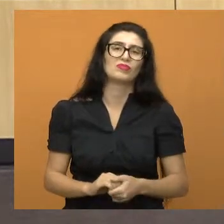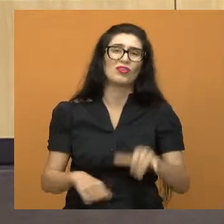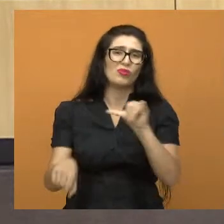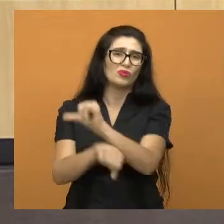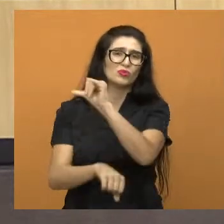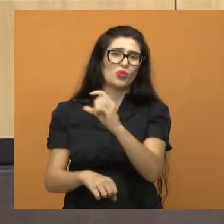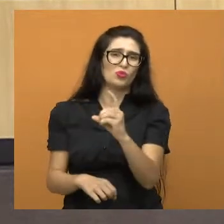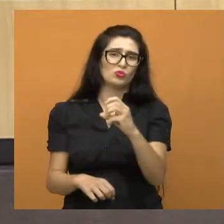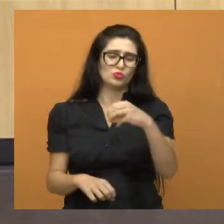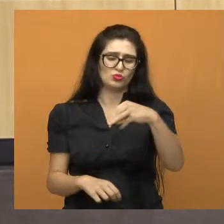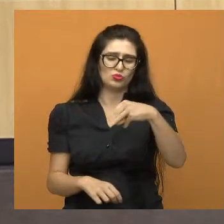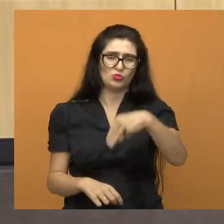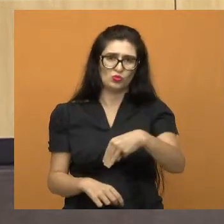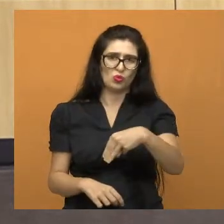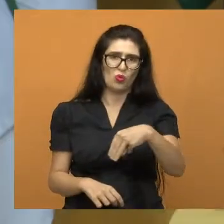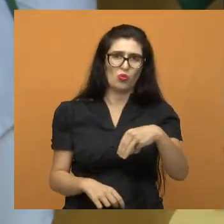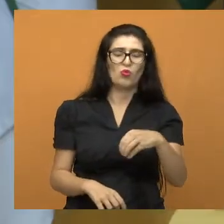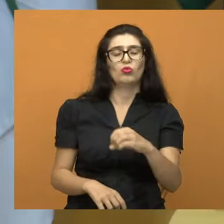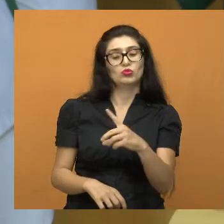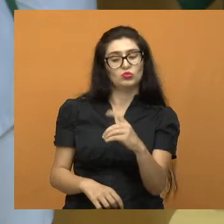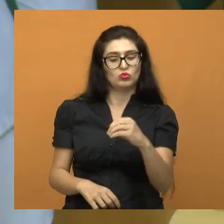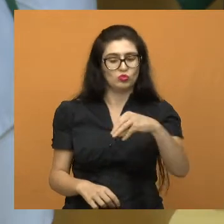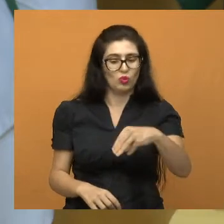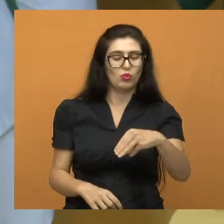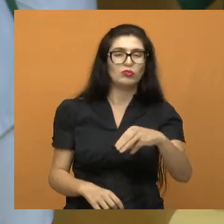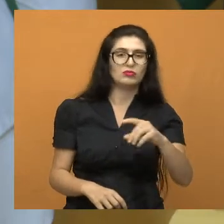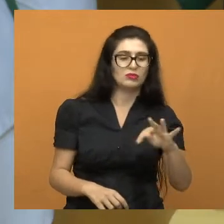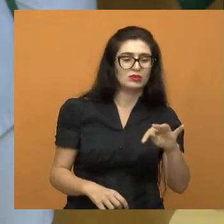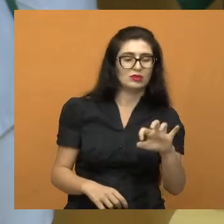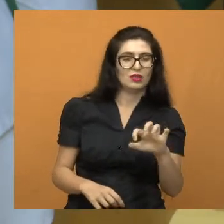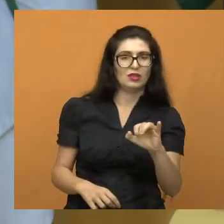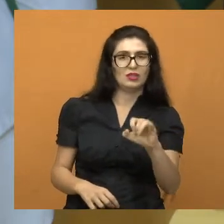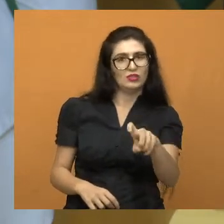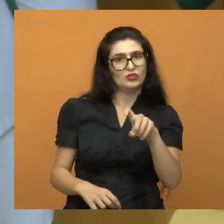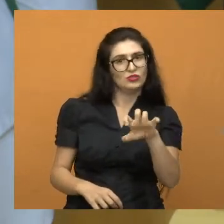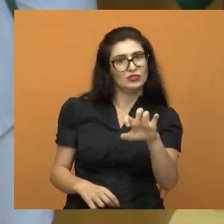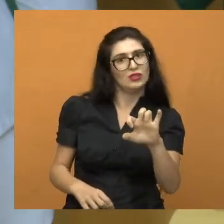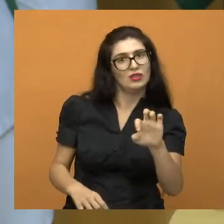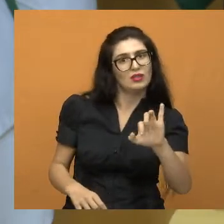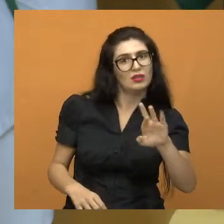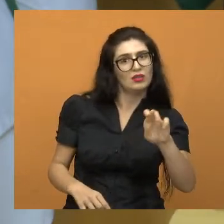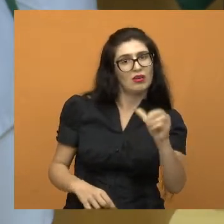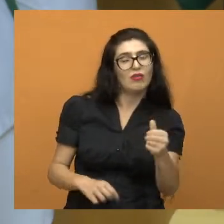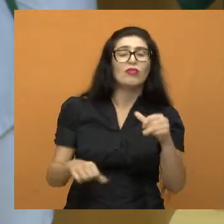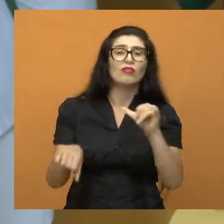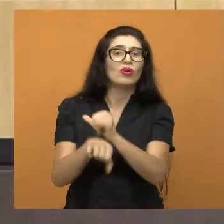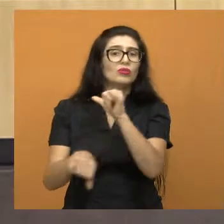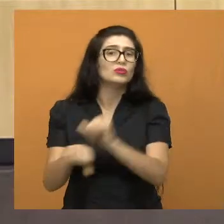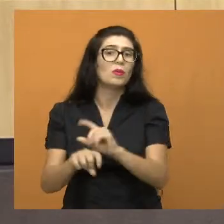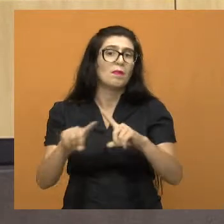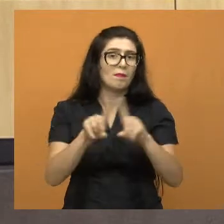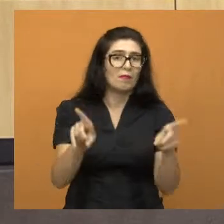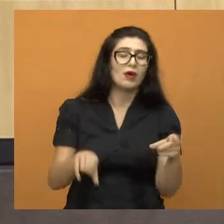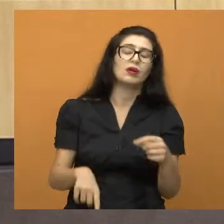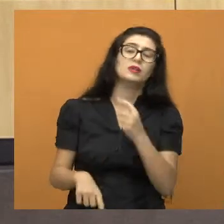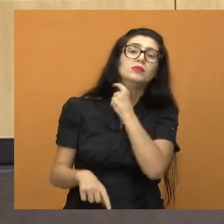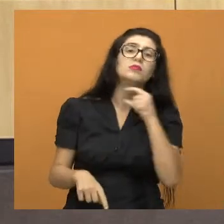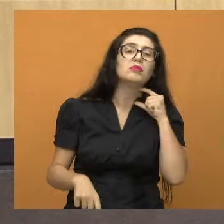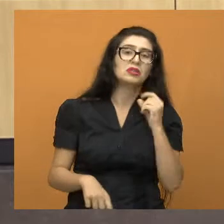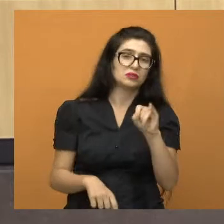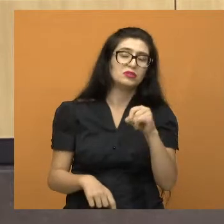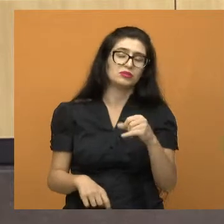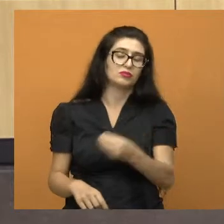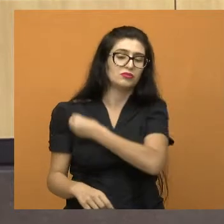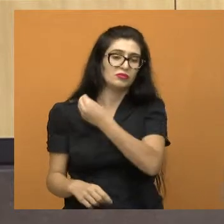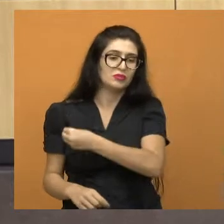César Teixeira, juntamente com o senhor Luigi Bertoncini, coordenador diocesano da campanha